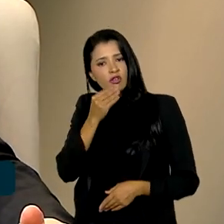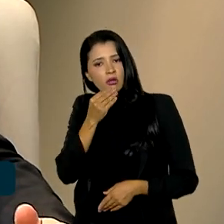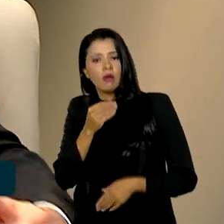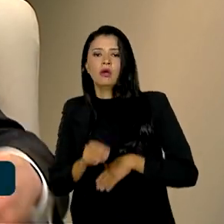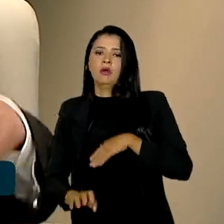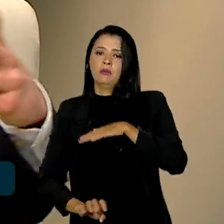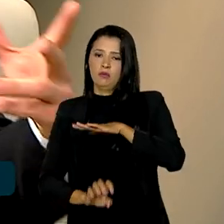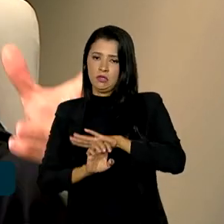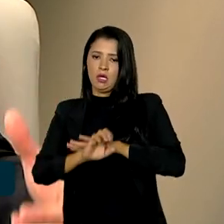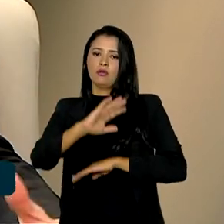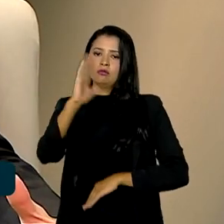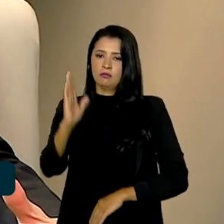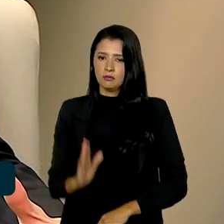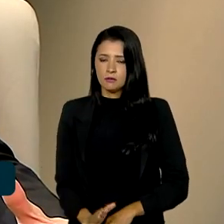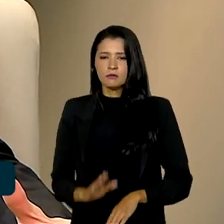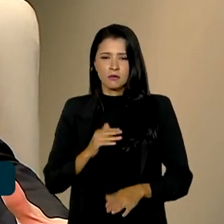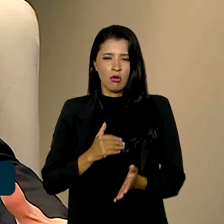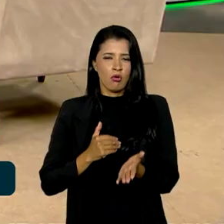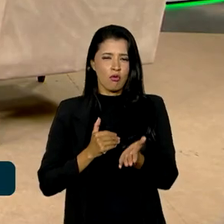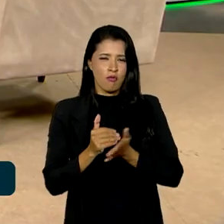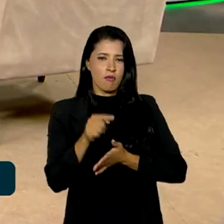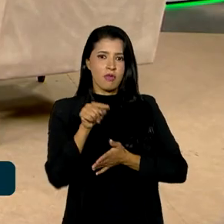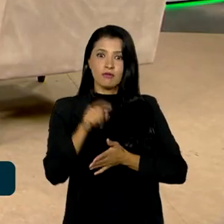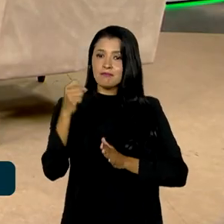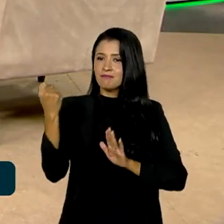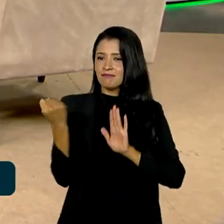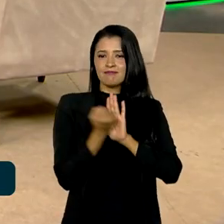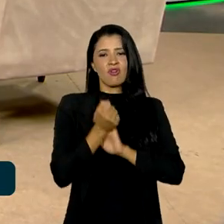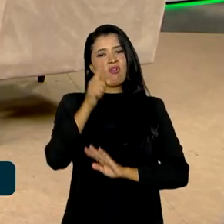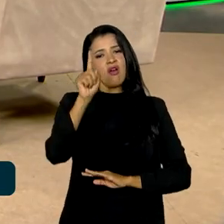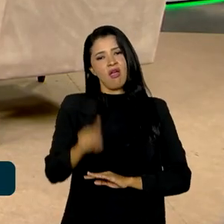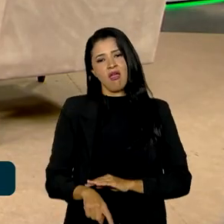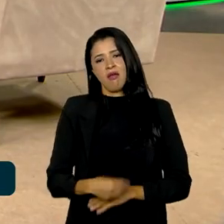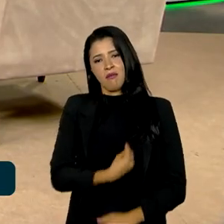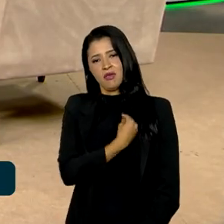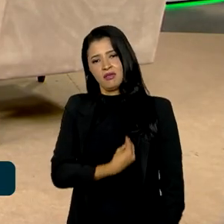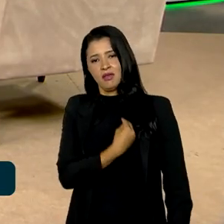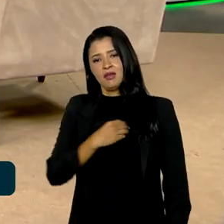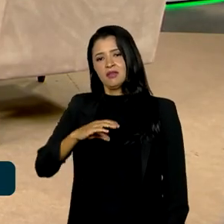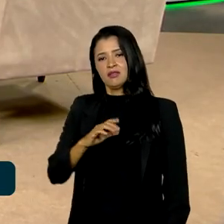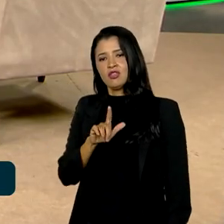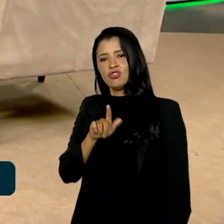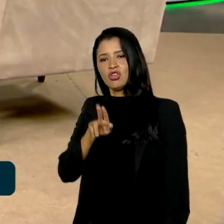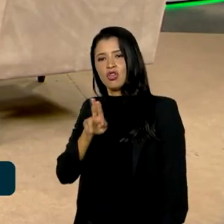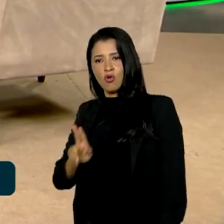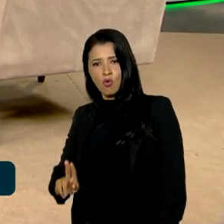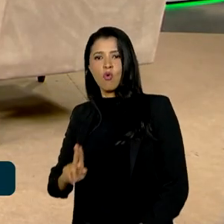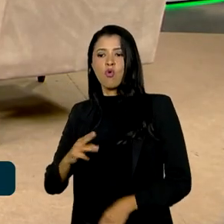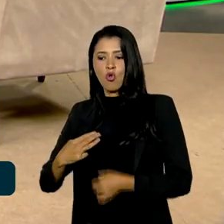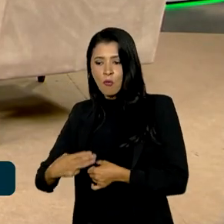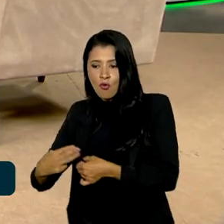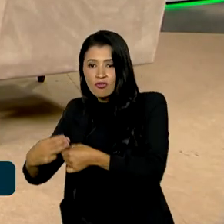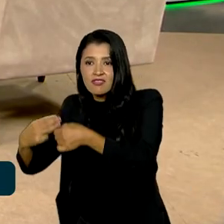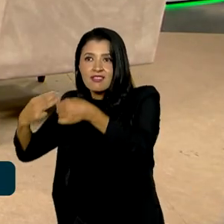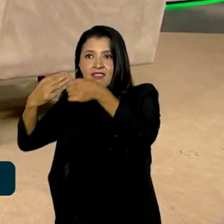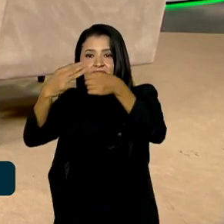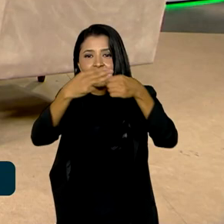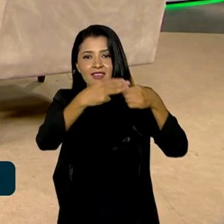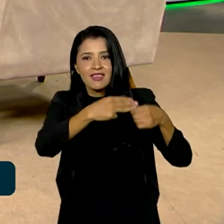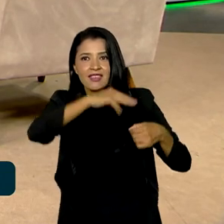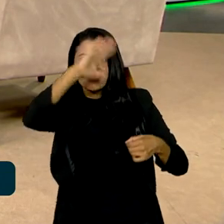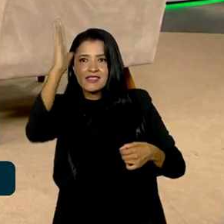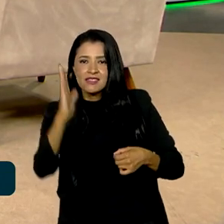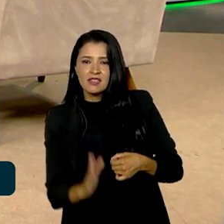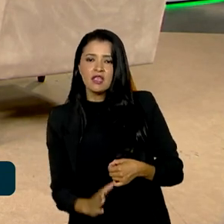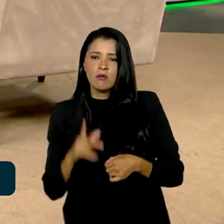brasileiro. Então, logo no começo, acho que um grande marco foi a presença da CGU no território nacional, nos municípios, fazendo